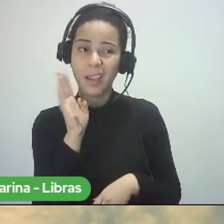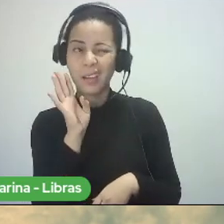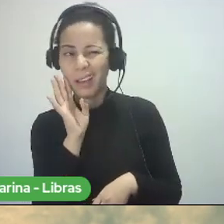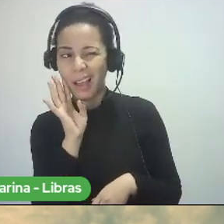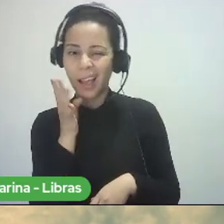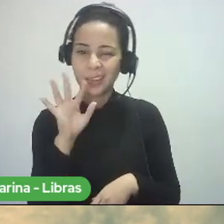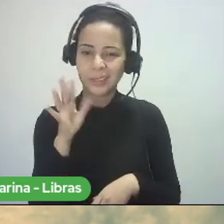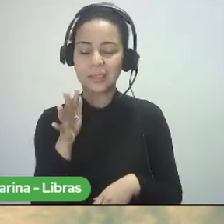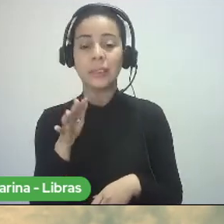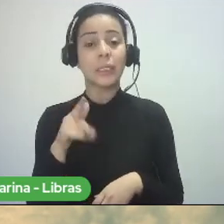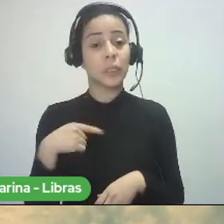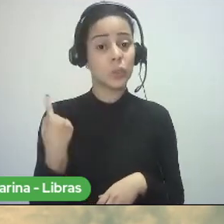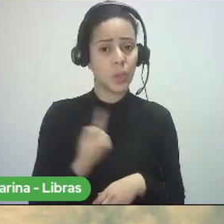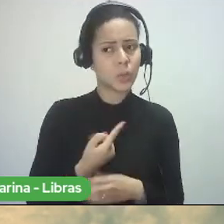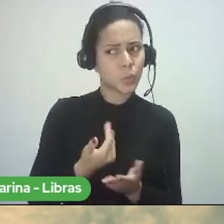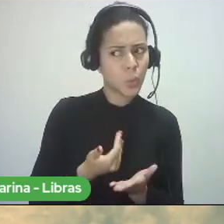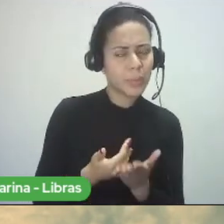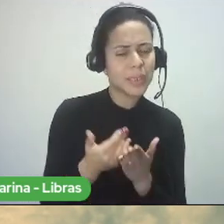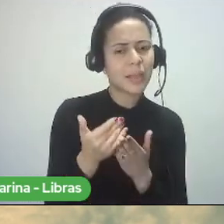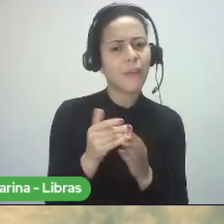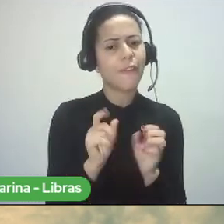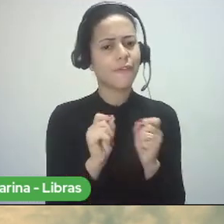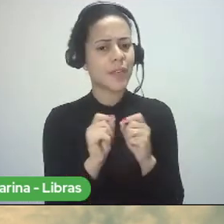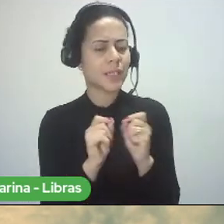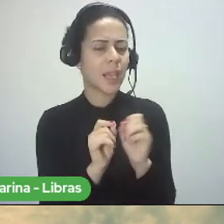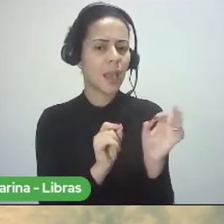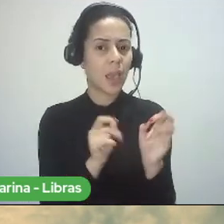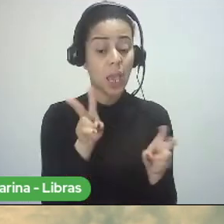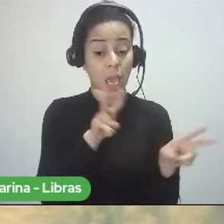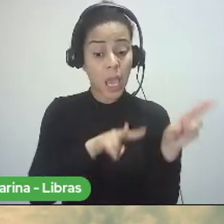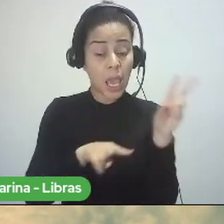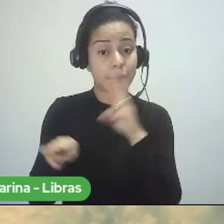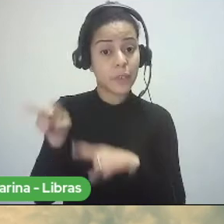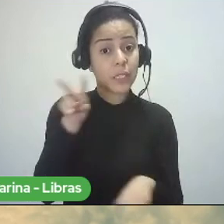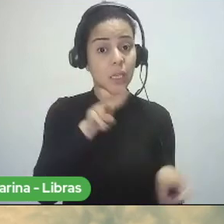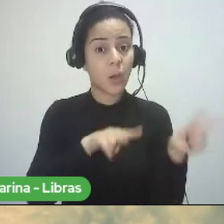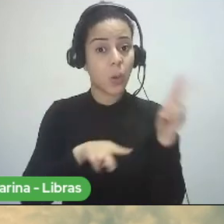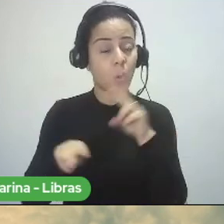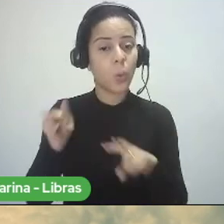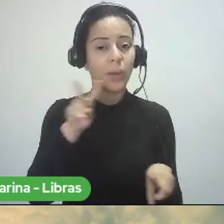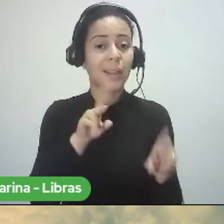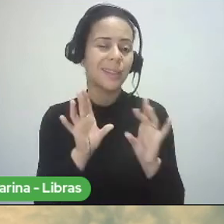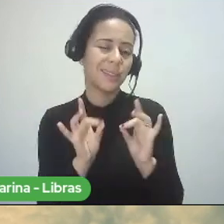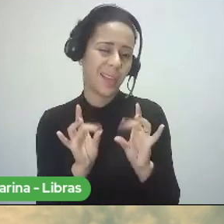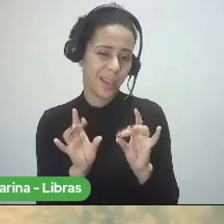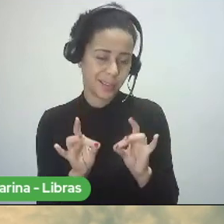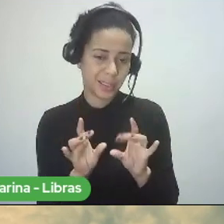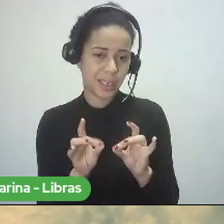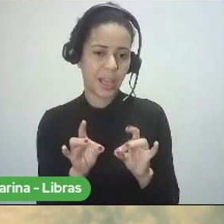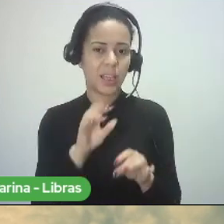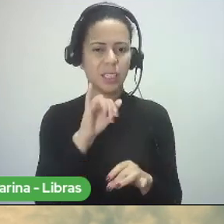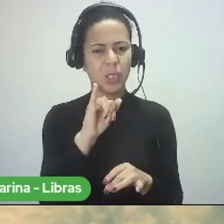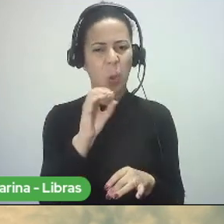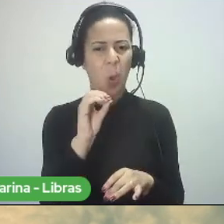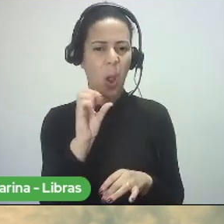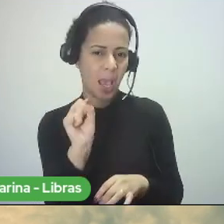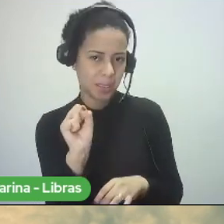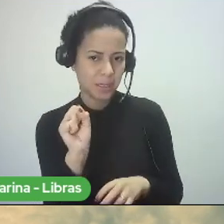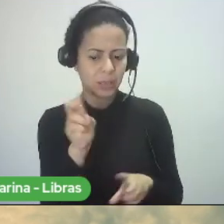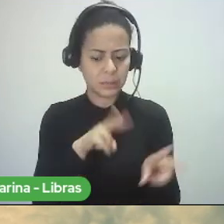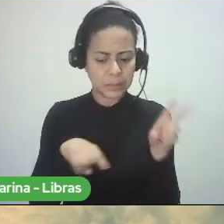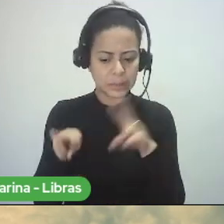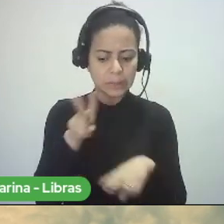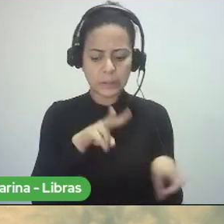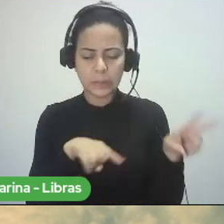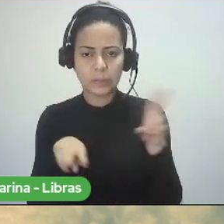de negócio e de UX. E eu diria que é uma parte bem desgastante da Lean Inception. No presencial, ela é